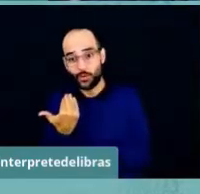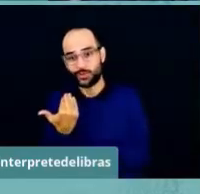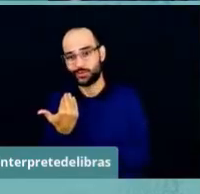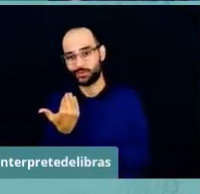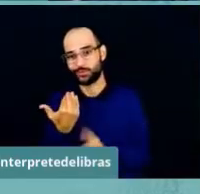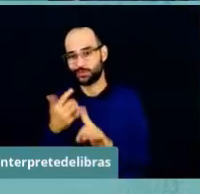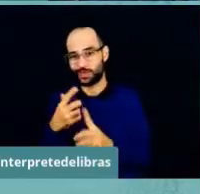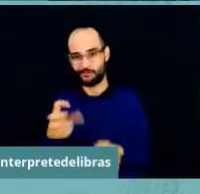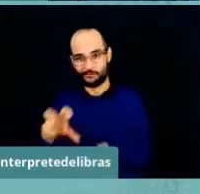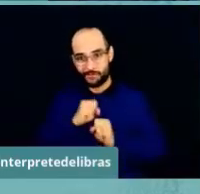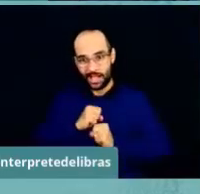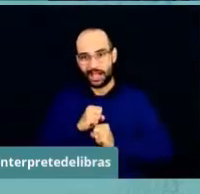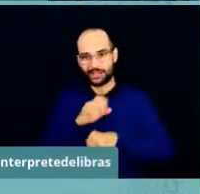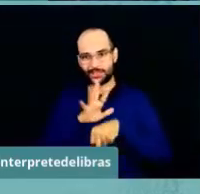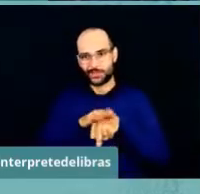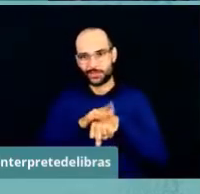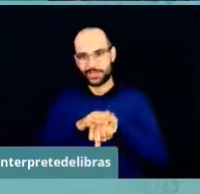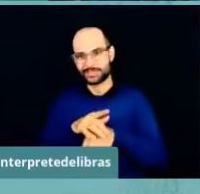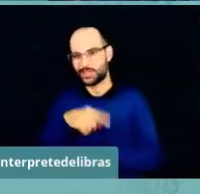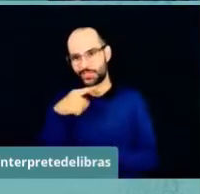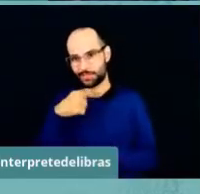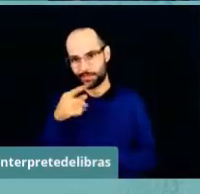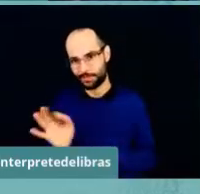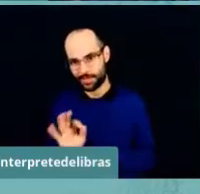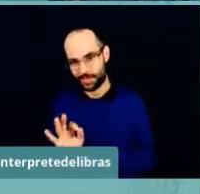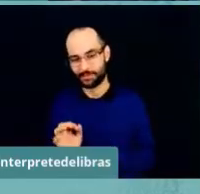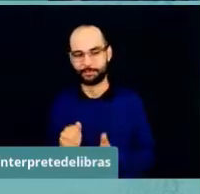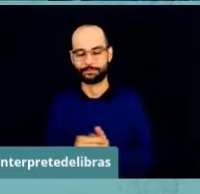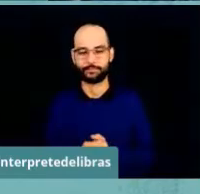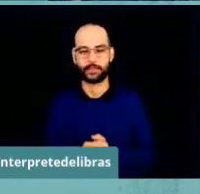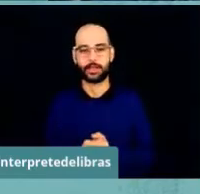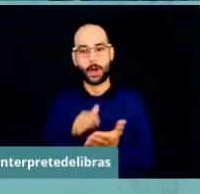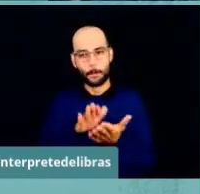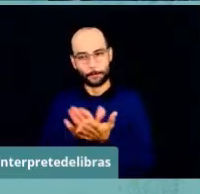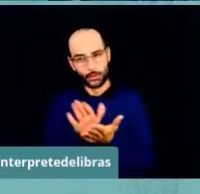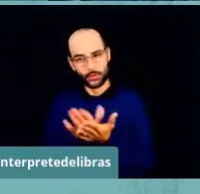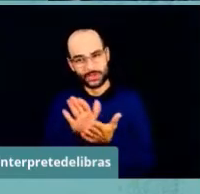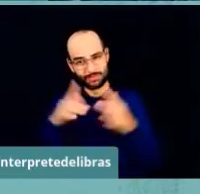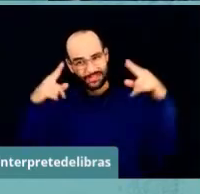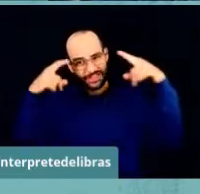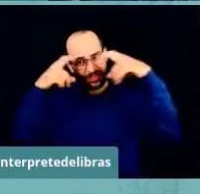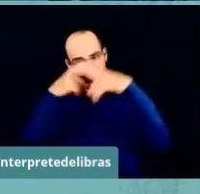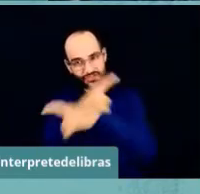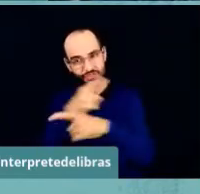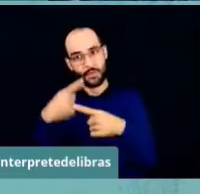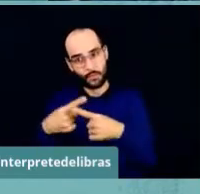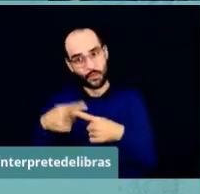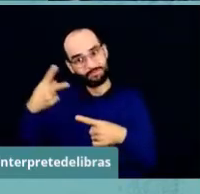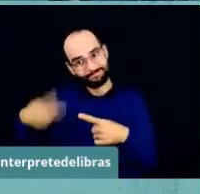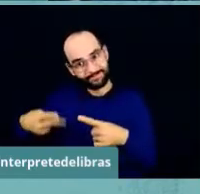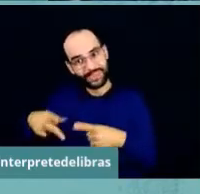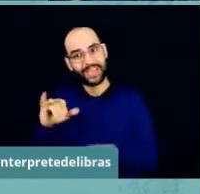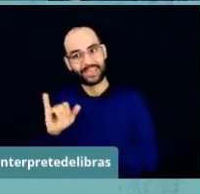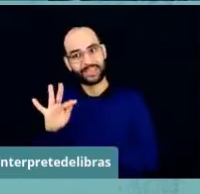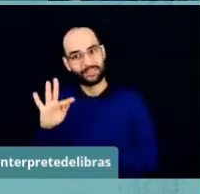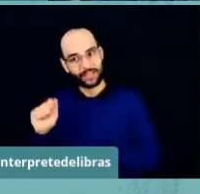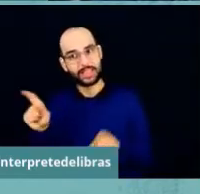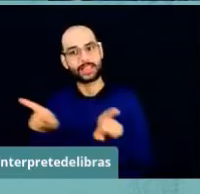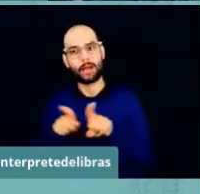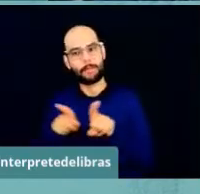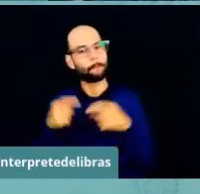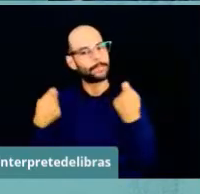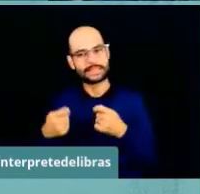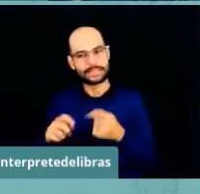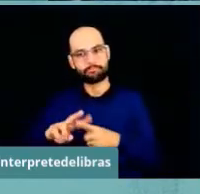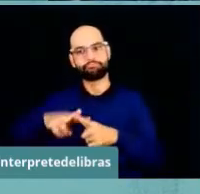vacina segura. Tem uma produção mais complexa por essa questão do IFA e depende de múltiplas doses. Então,